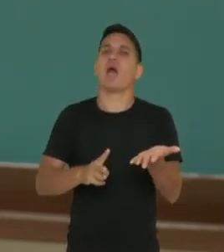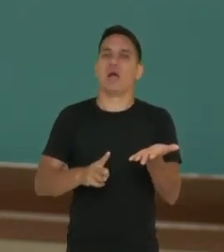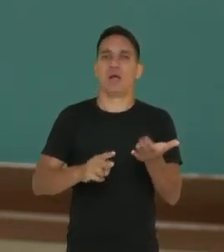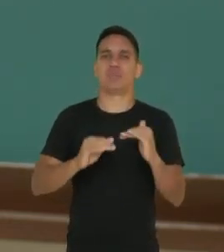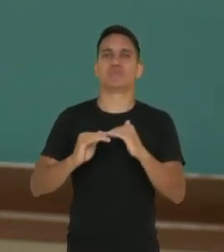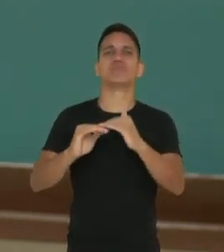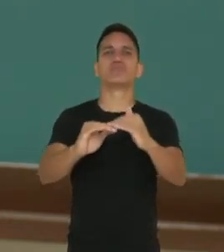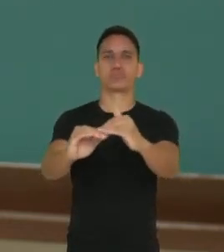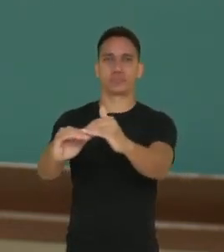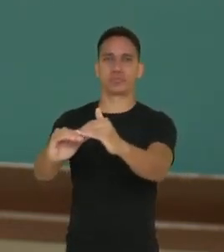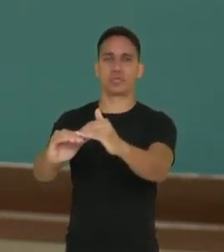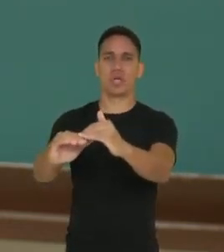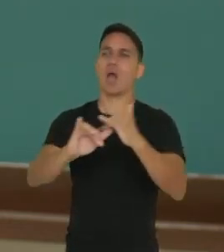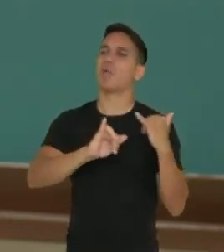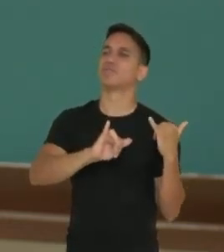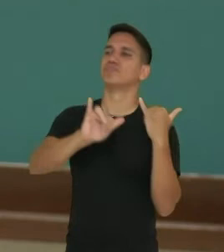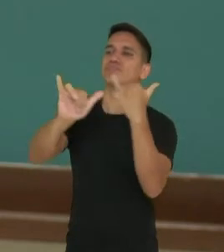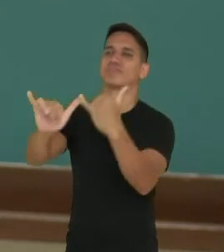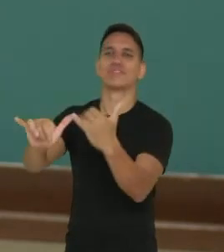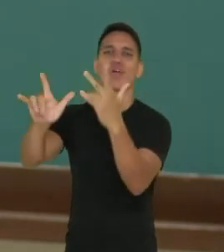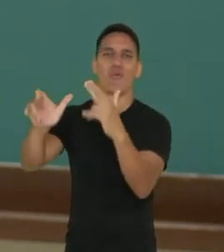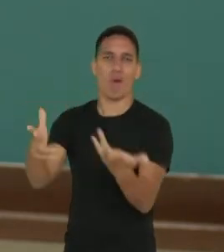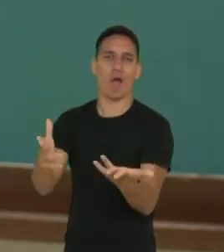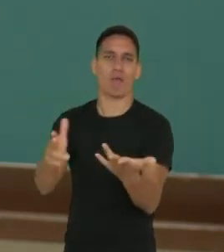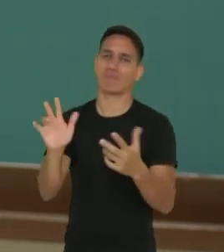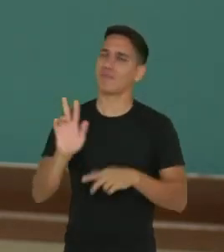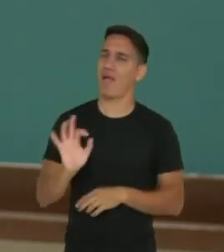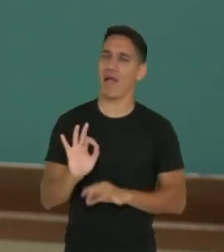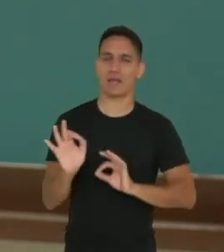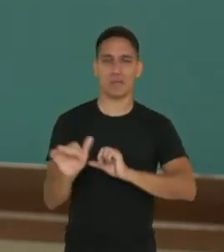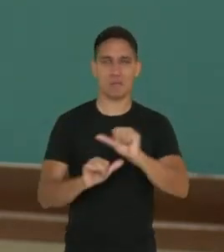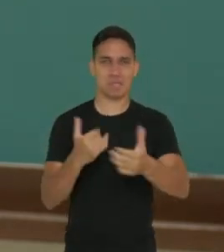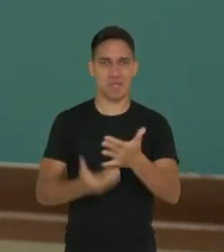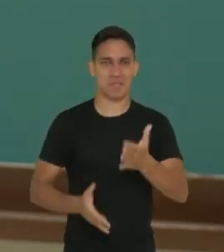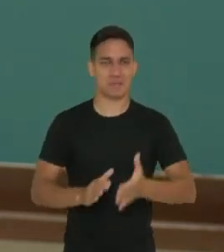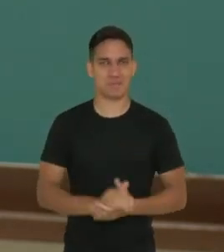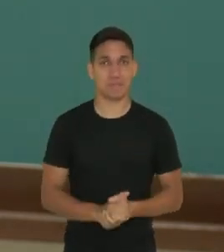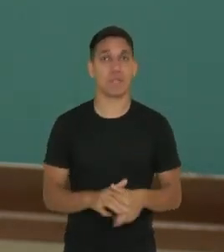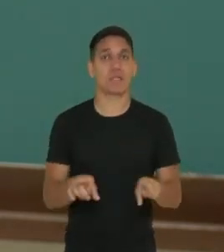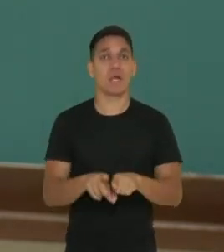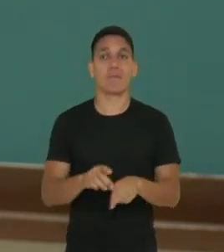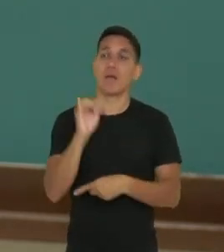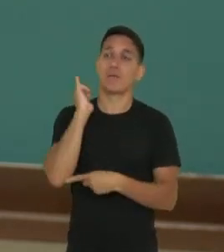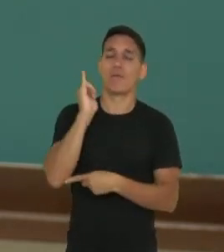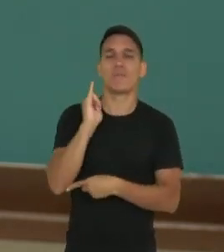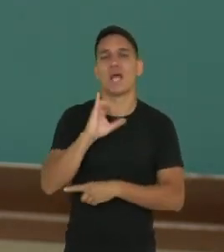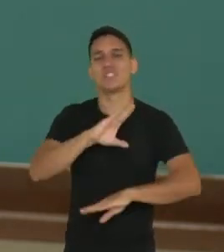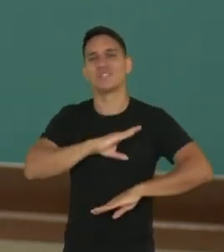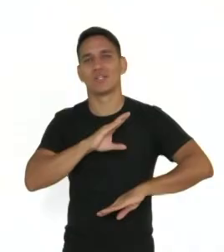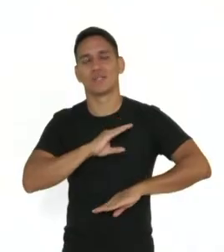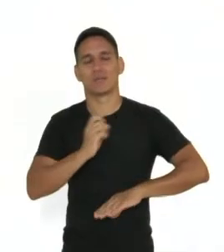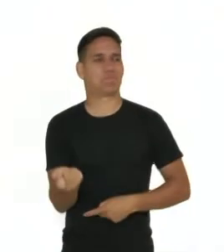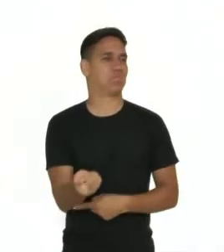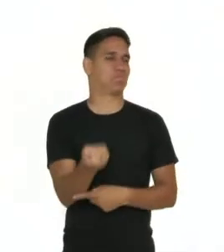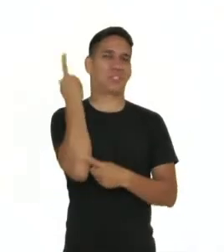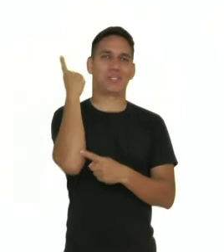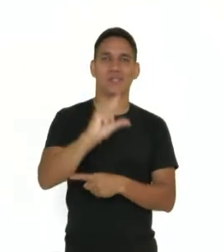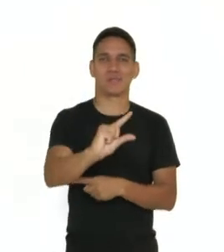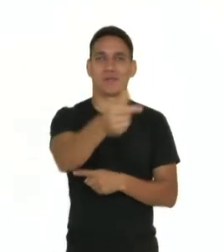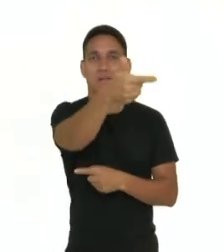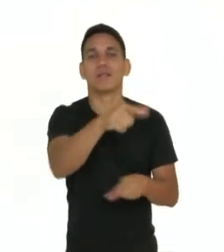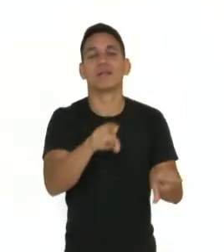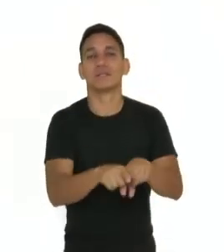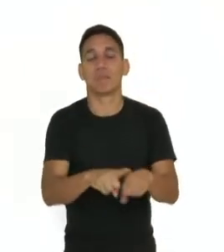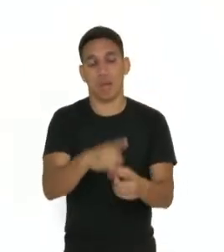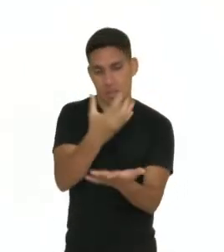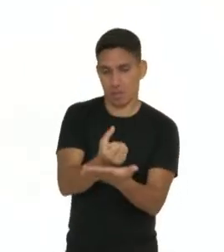registrar também em livros esses textos, certo? Fala de fatos pitorescos, registra o jeito de falar de uma